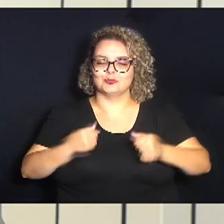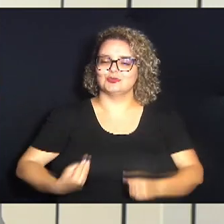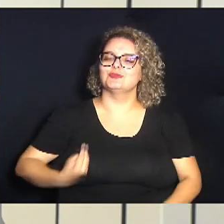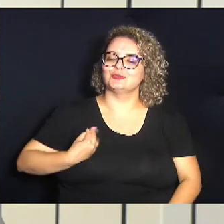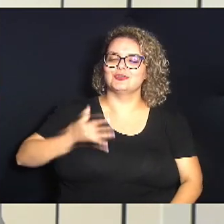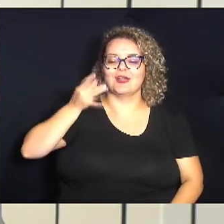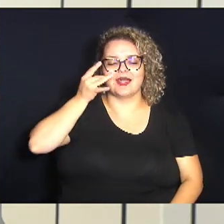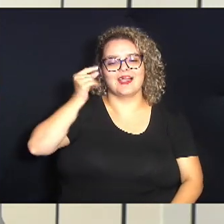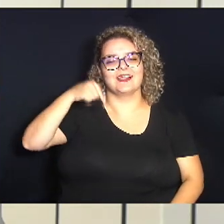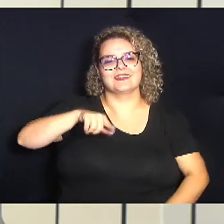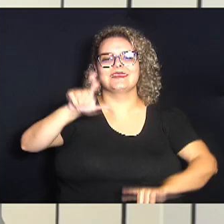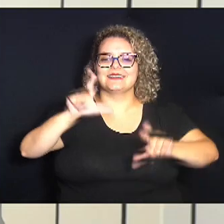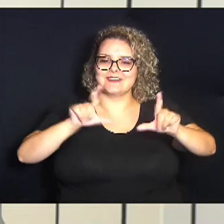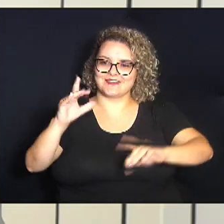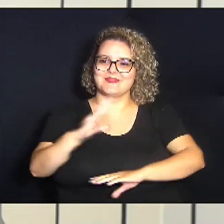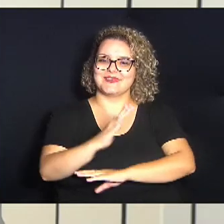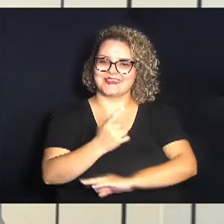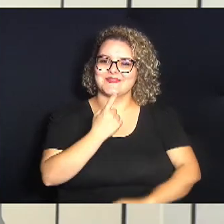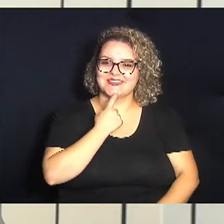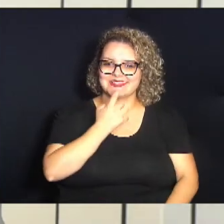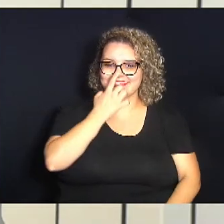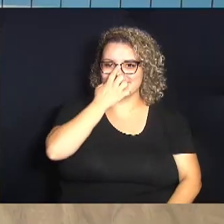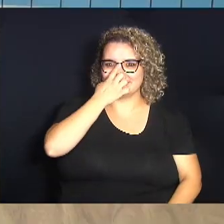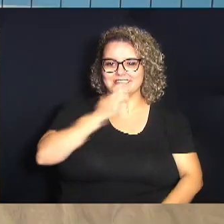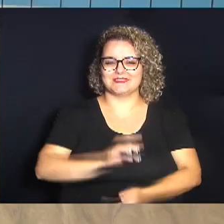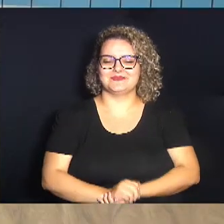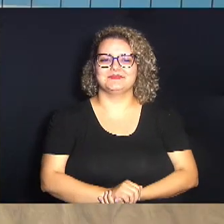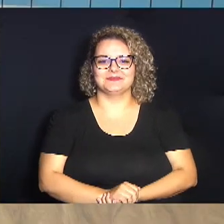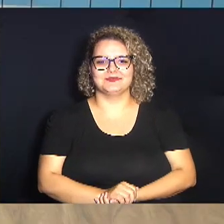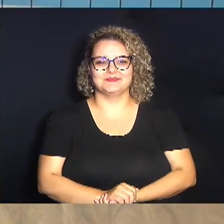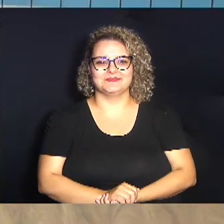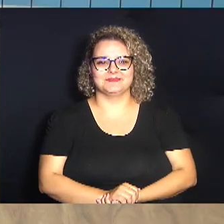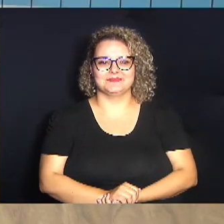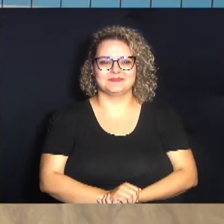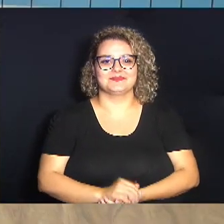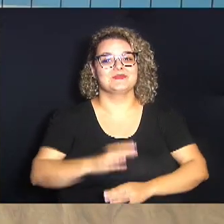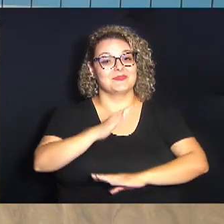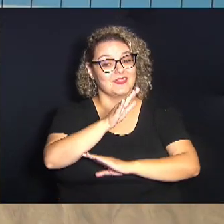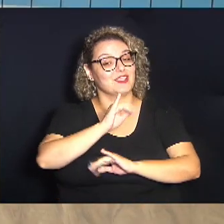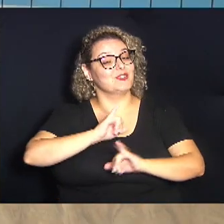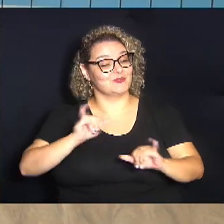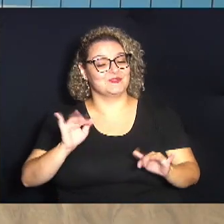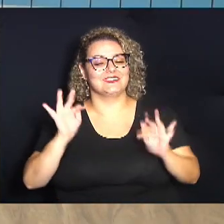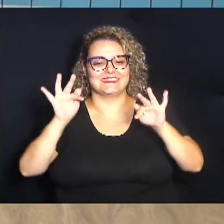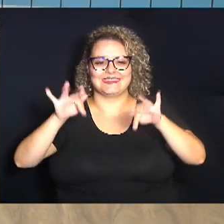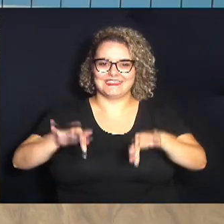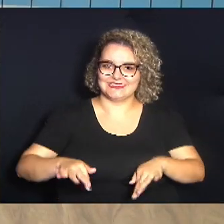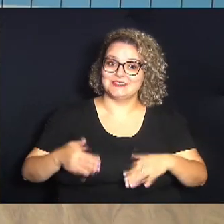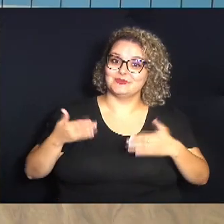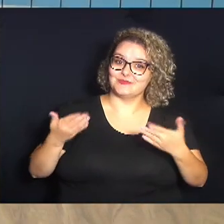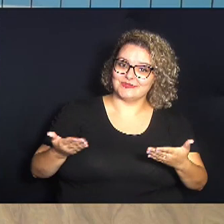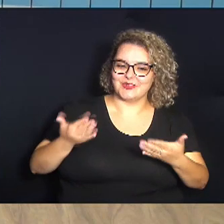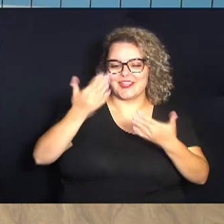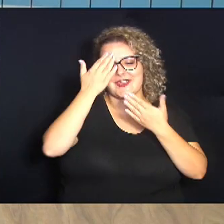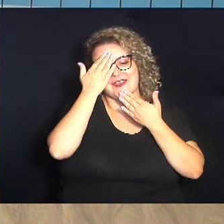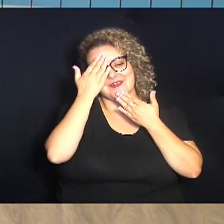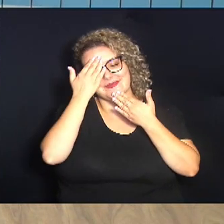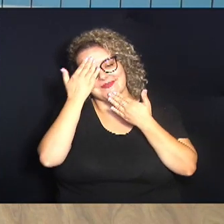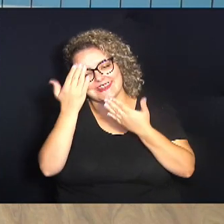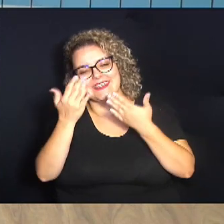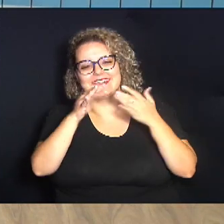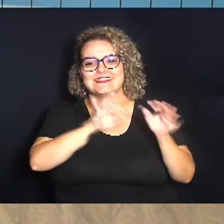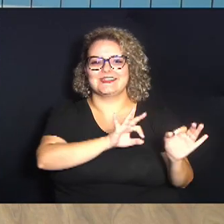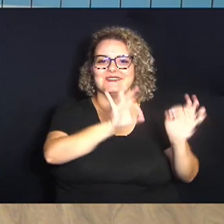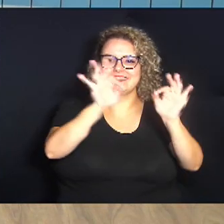ao vivo aqui pela TV Câmara Campinas. O Jornal Câmara Notícia fica por aqui. Muito obrigado pela